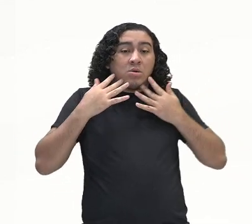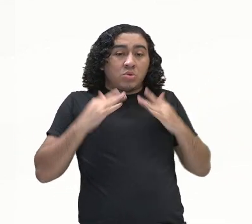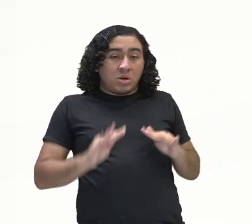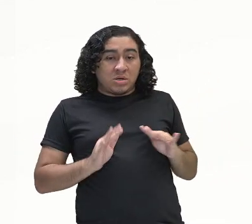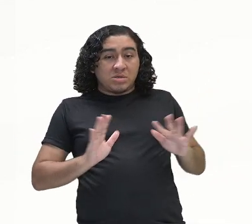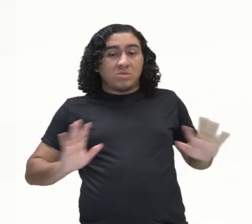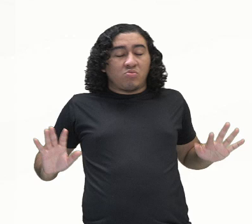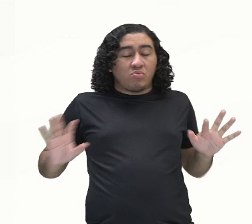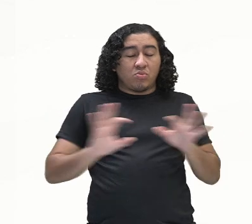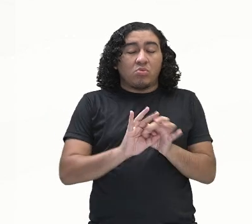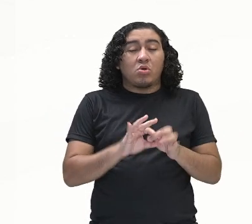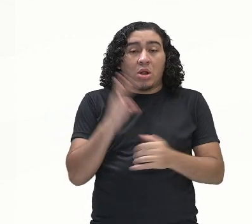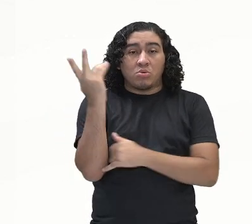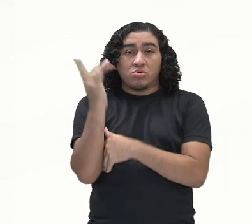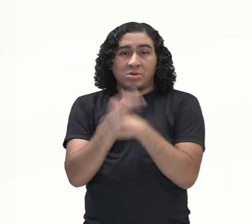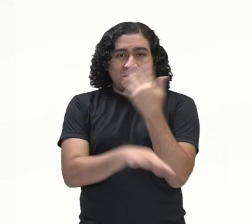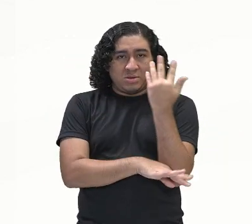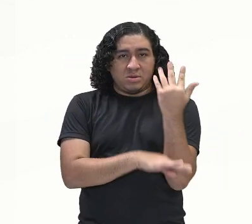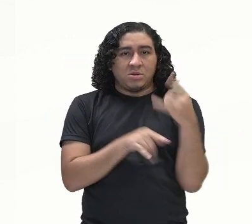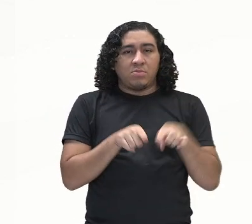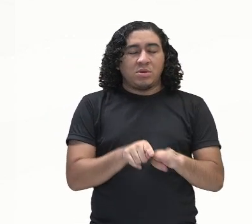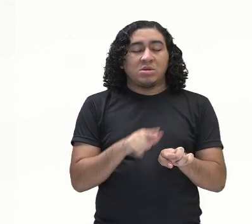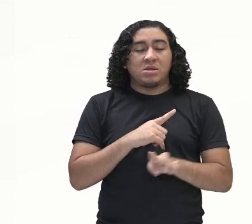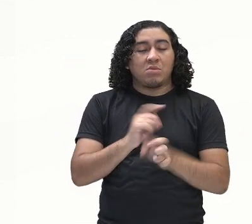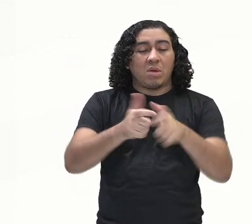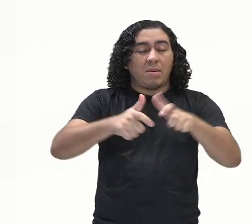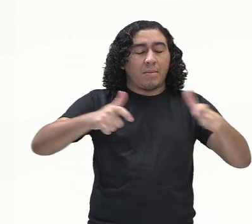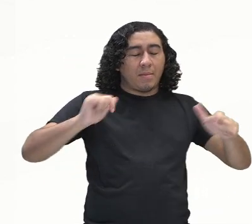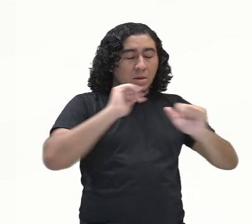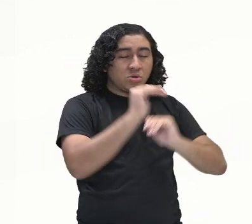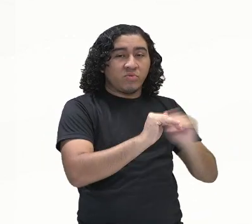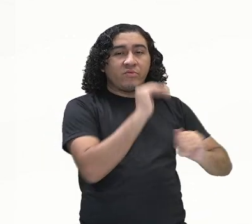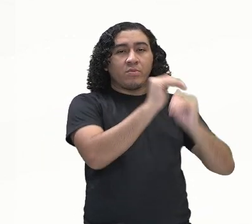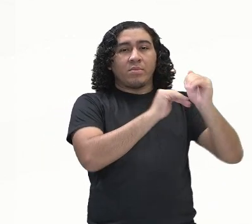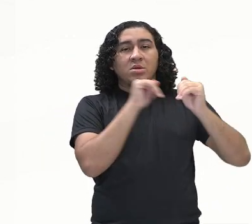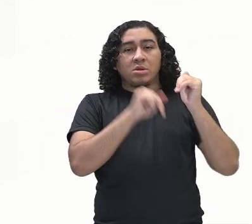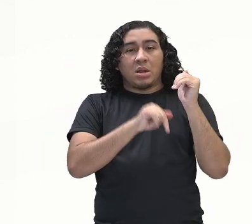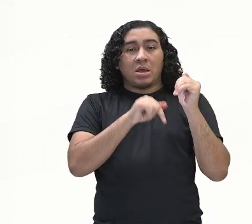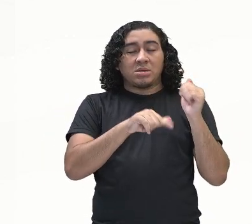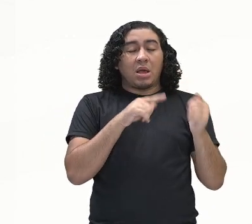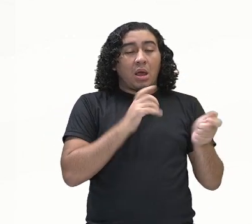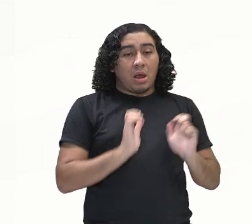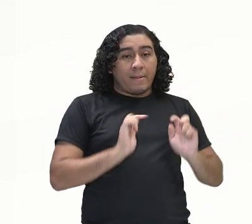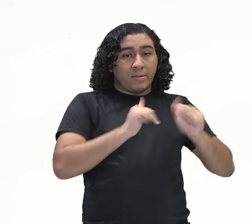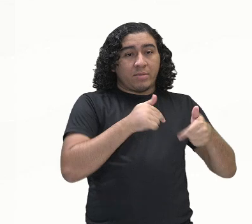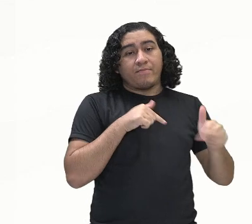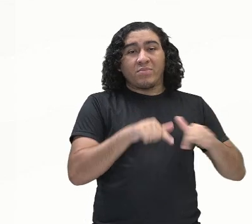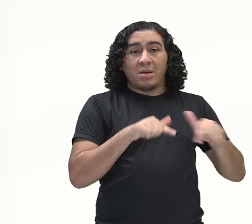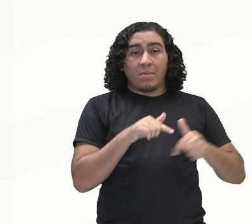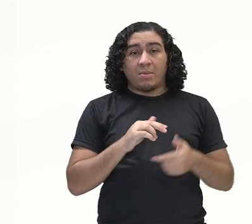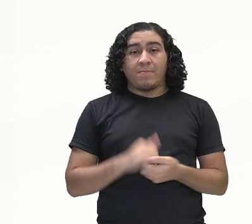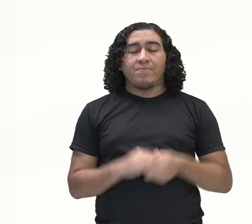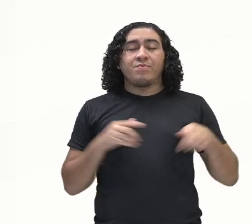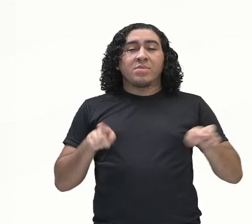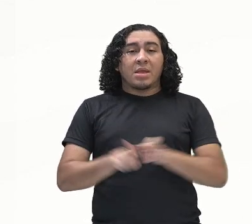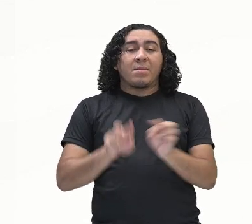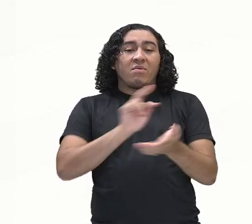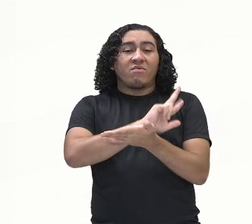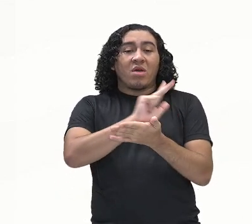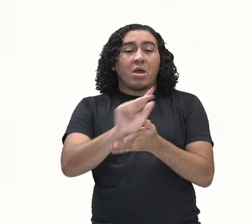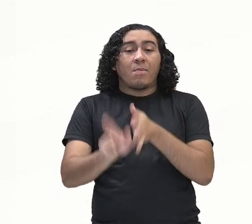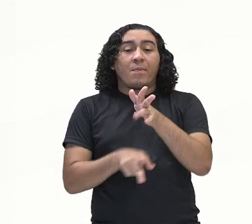durante esse período. Então, a gente tem a expansão, o desenvolvimento dessa atividade econômica e vários povoados